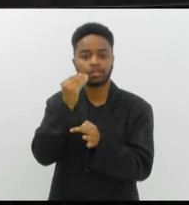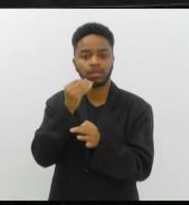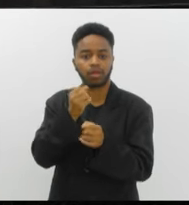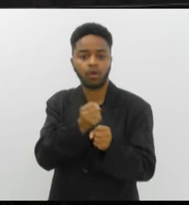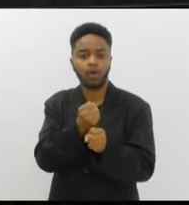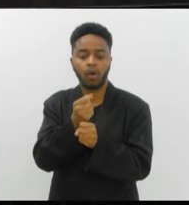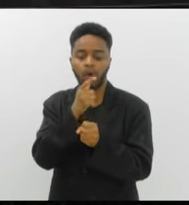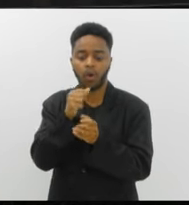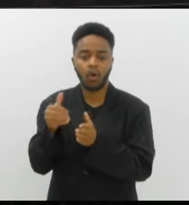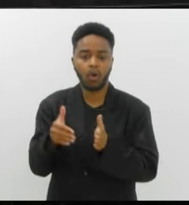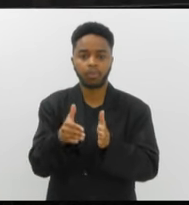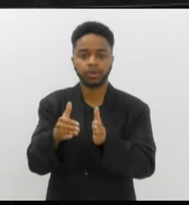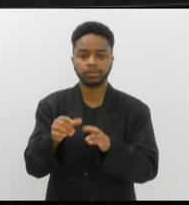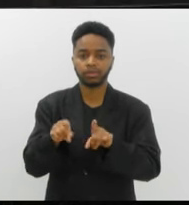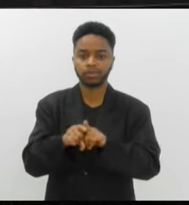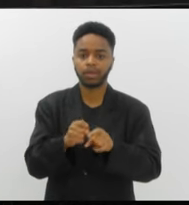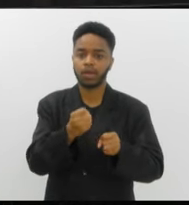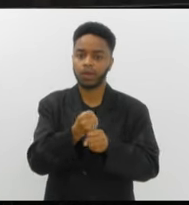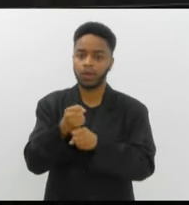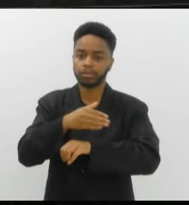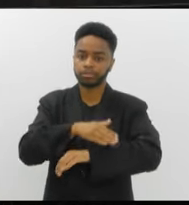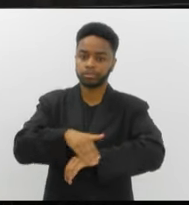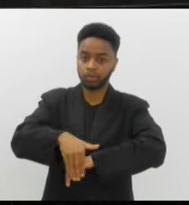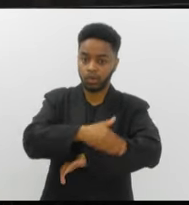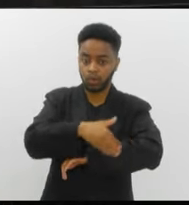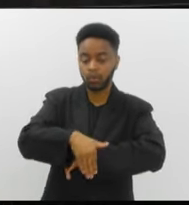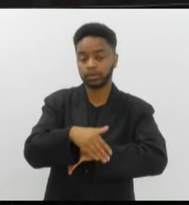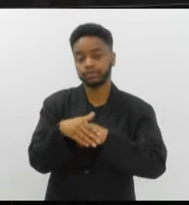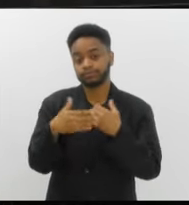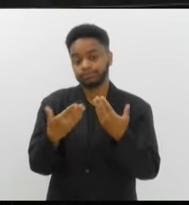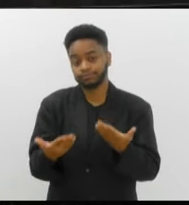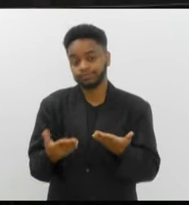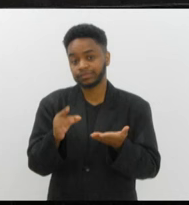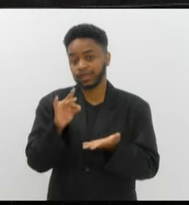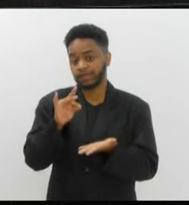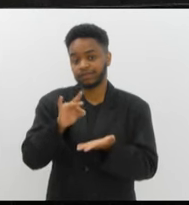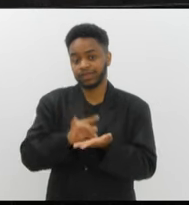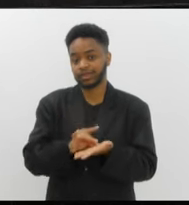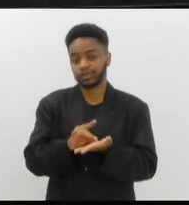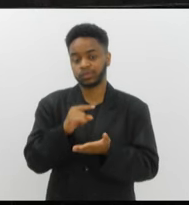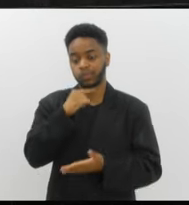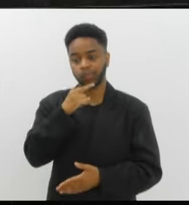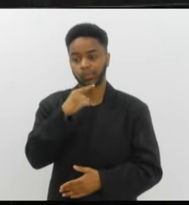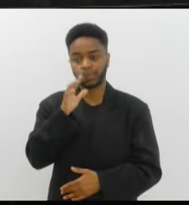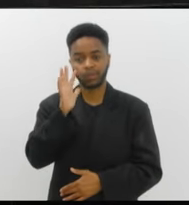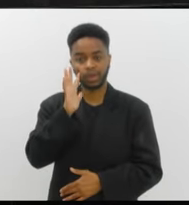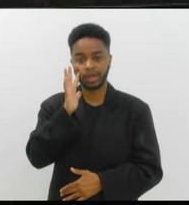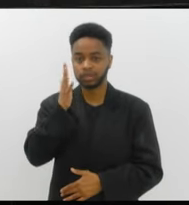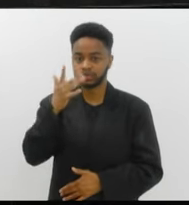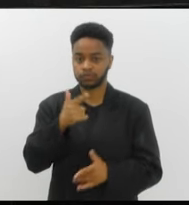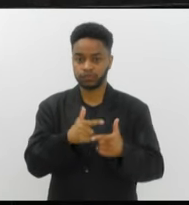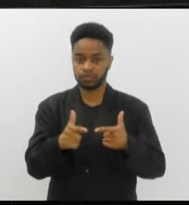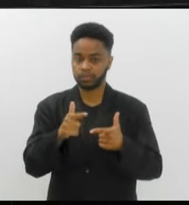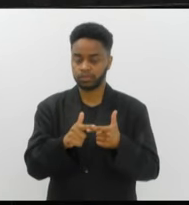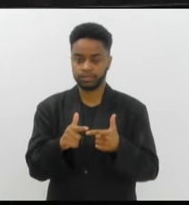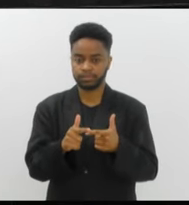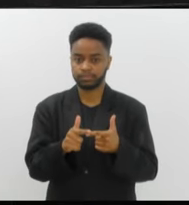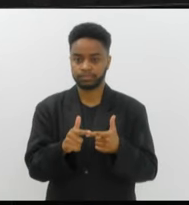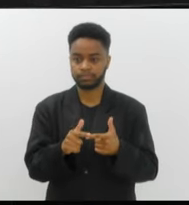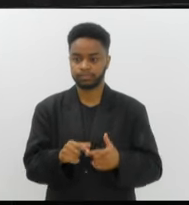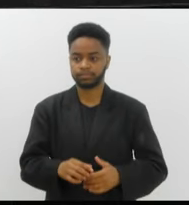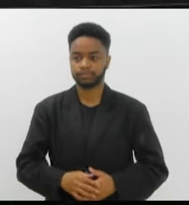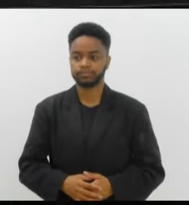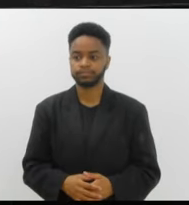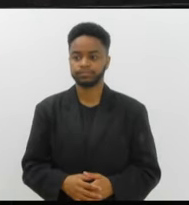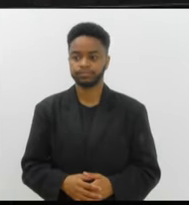pavimentação. E isso realmente não vai resolver o problema do Estado.